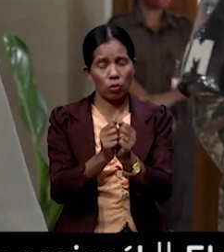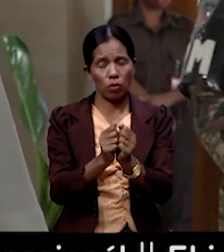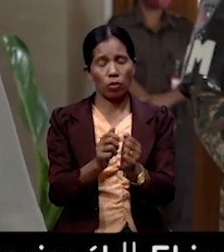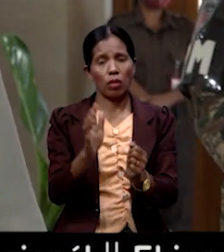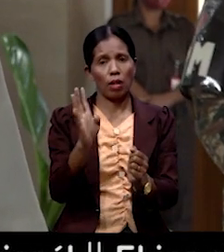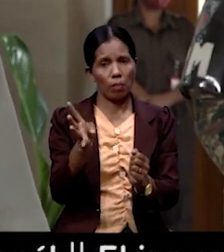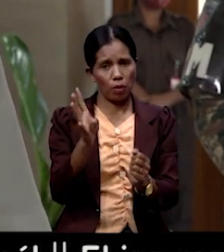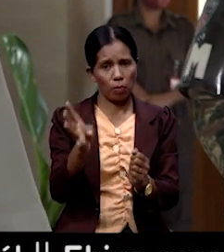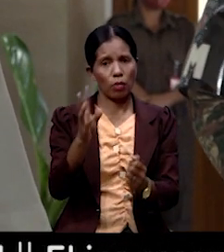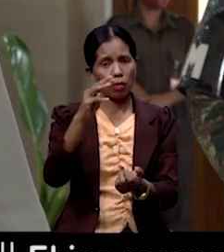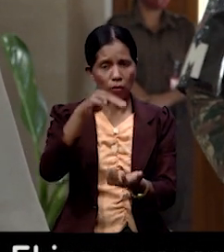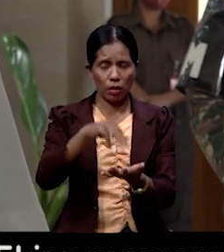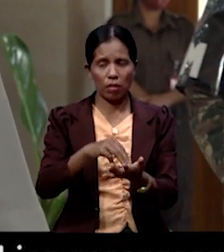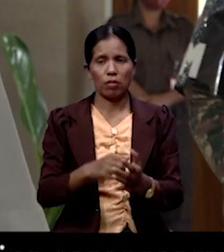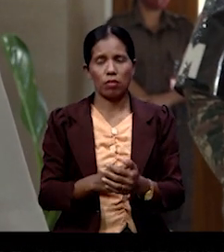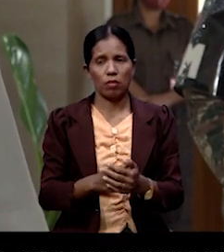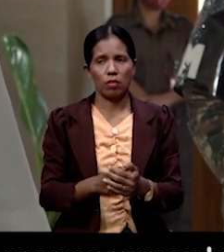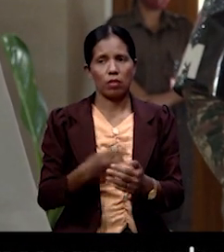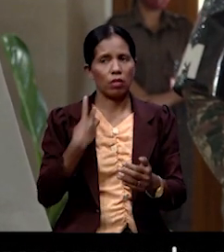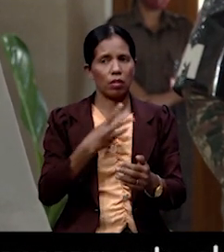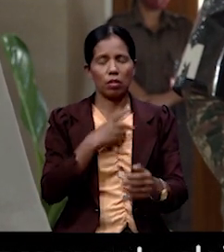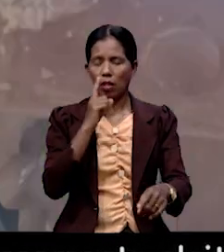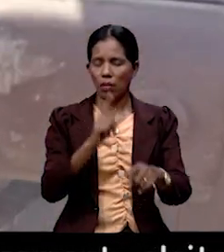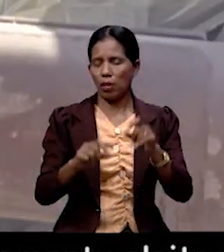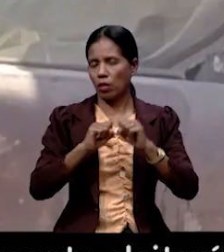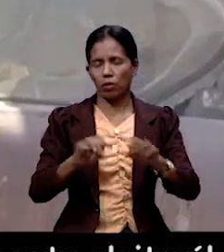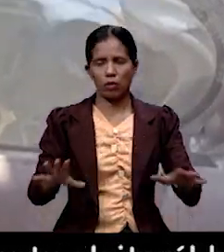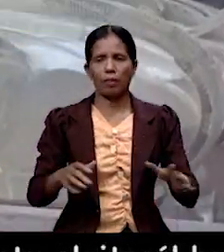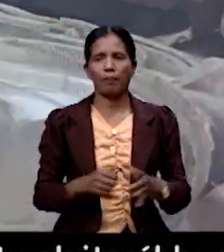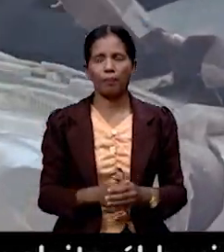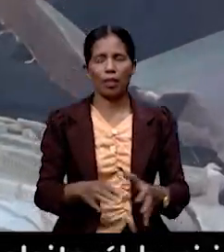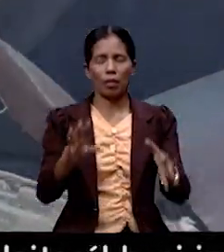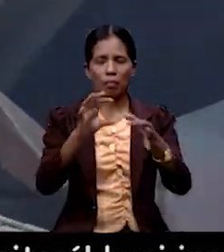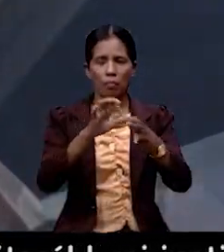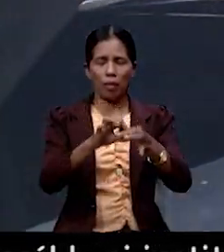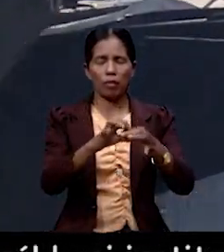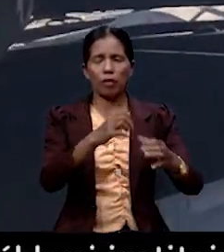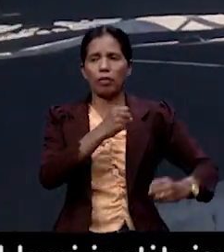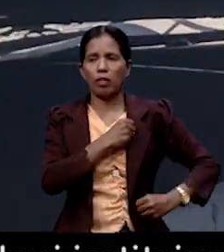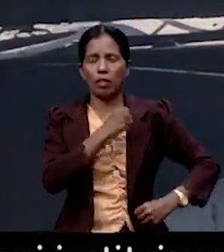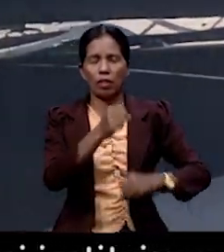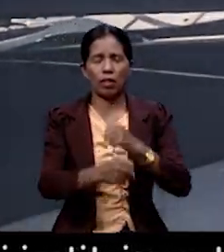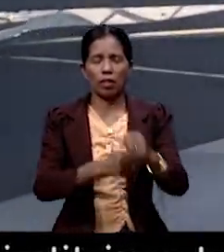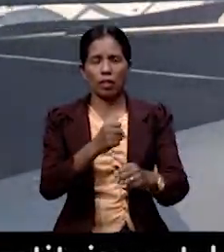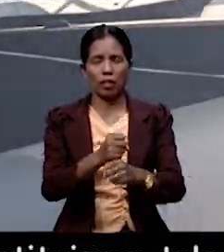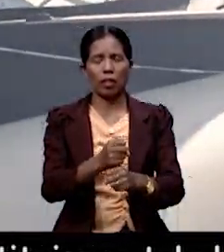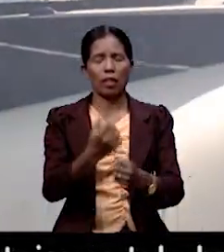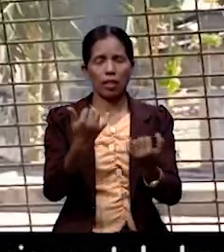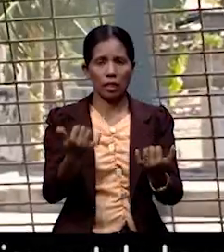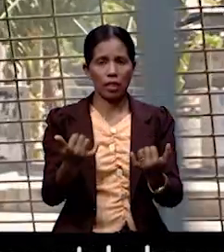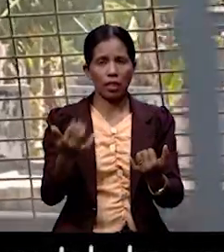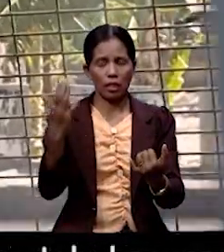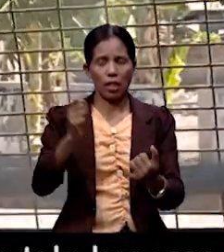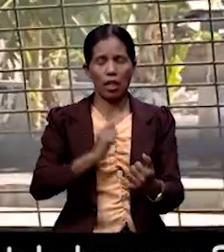Ida ne, ita tu tolerit, la bel tolera. La bel tolera. Membro FFDTL nebetinang ne hetang asidente iha